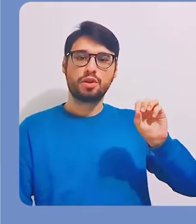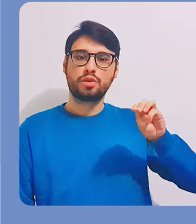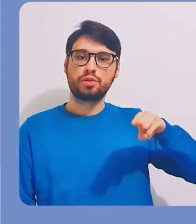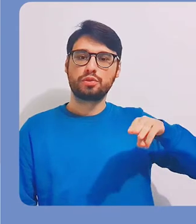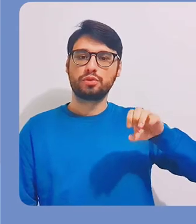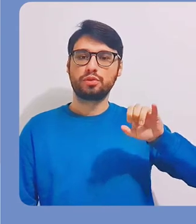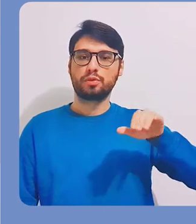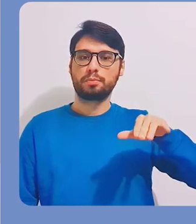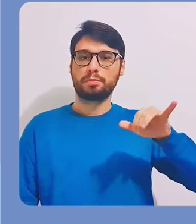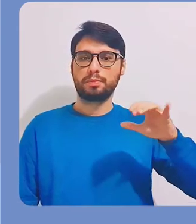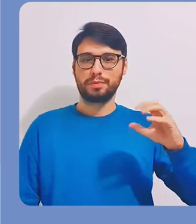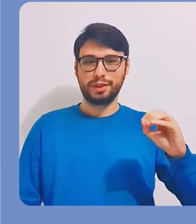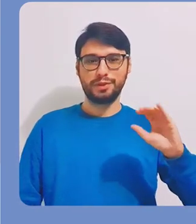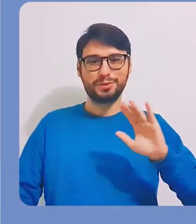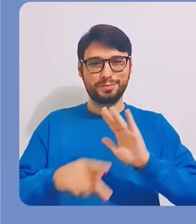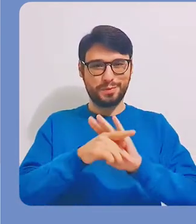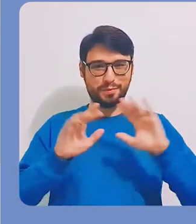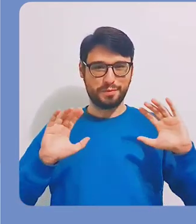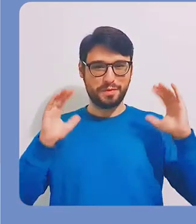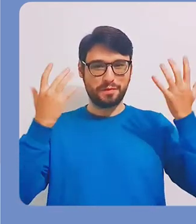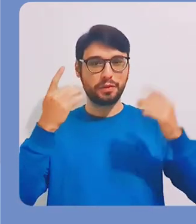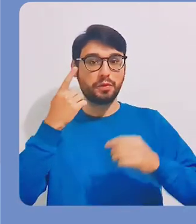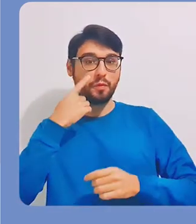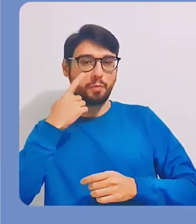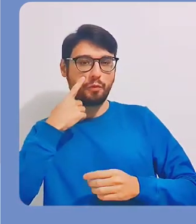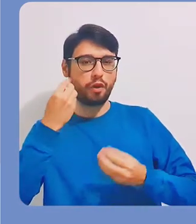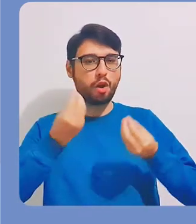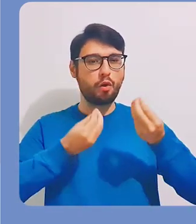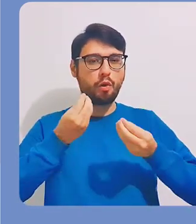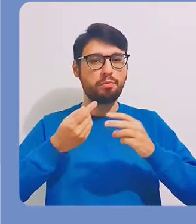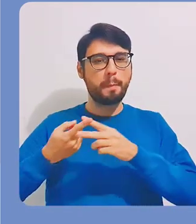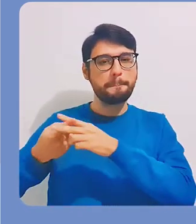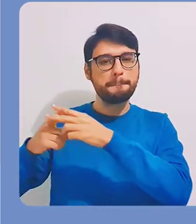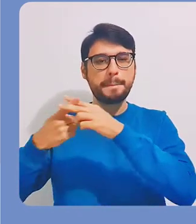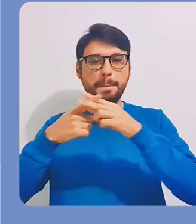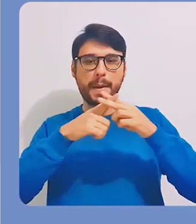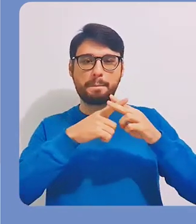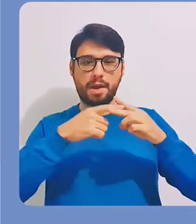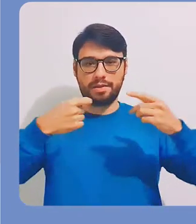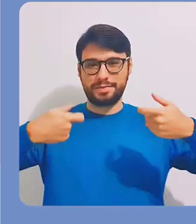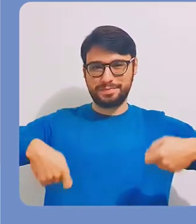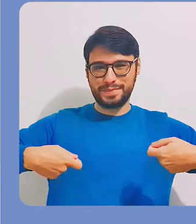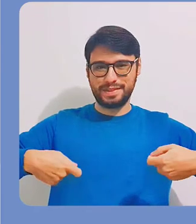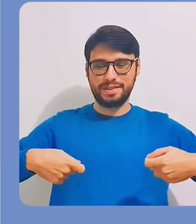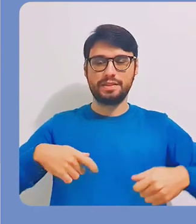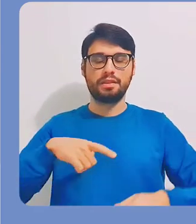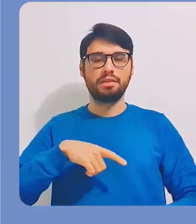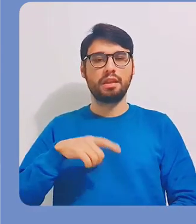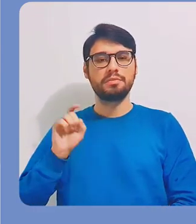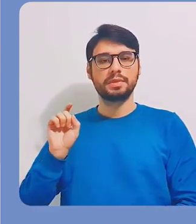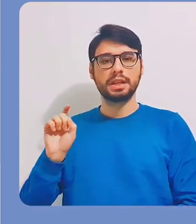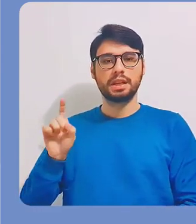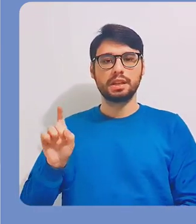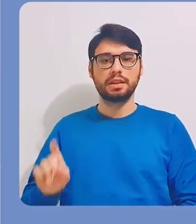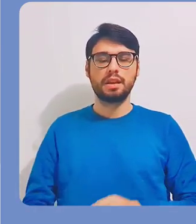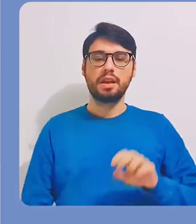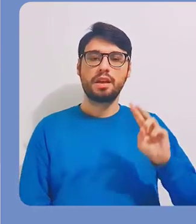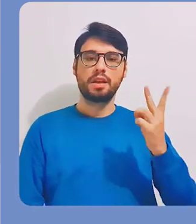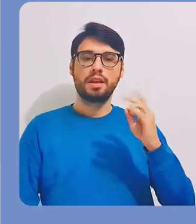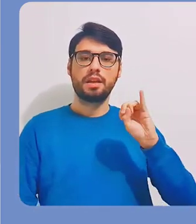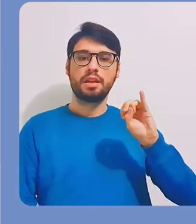agora que a gente já criou o domínio do nosso site do evento, a gente está pronto para começar a fazer as edições